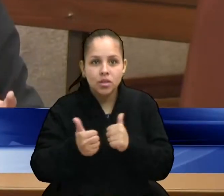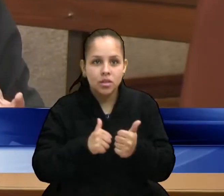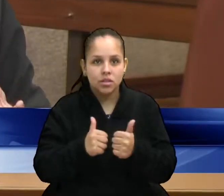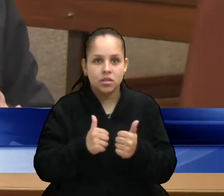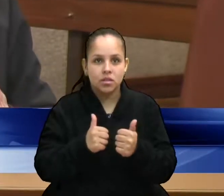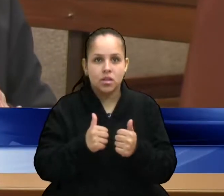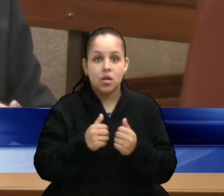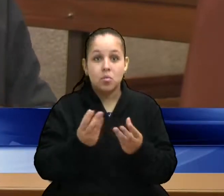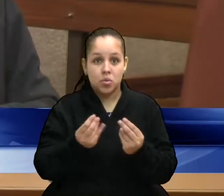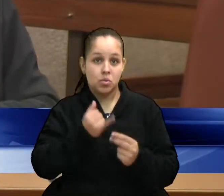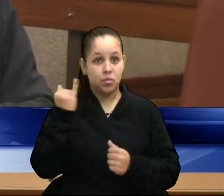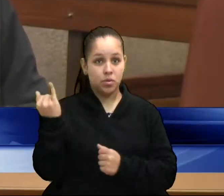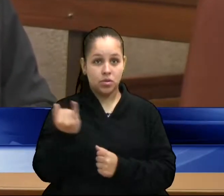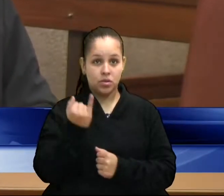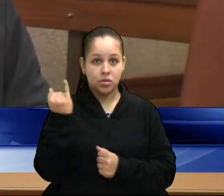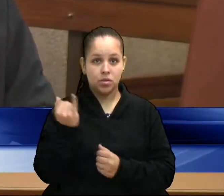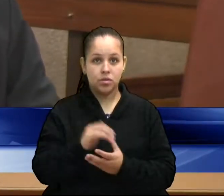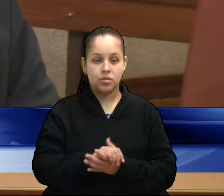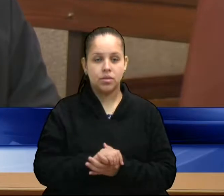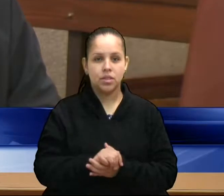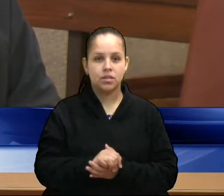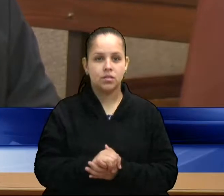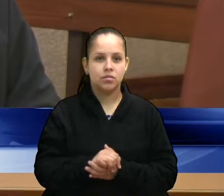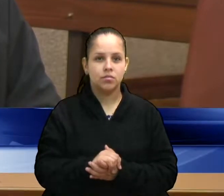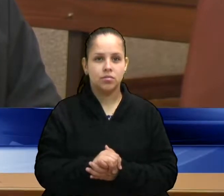esse registro, né? E nesse sentido,